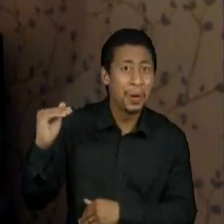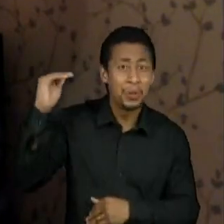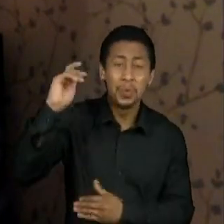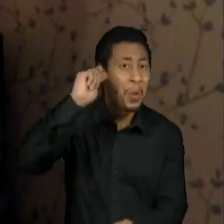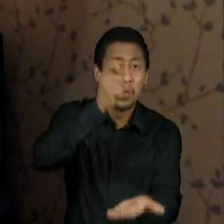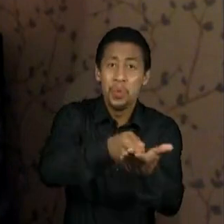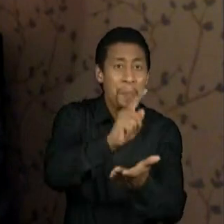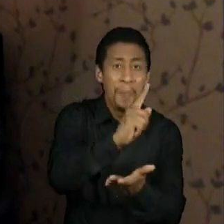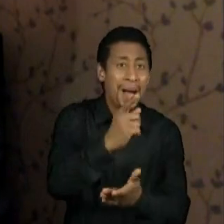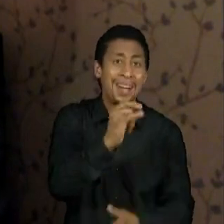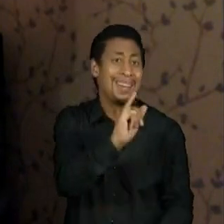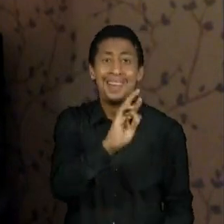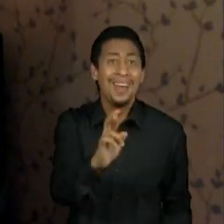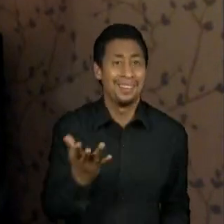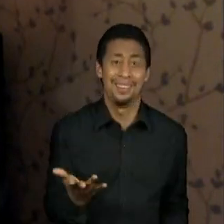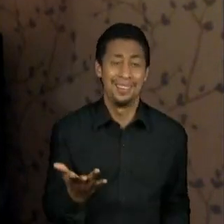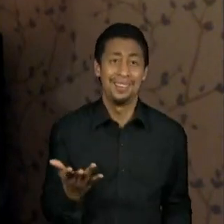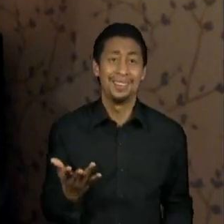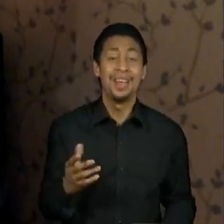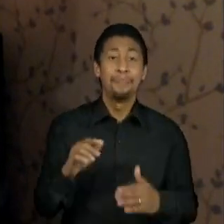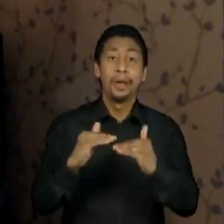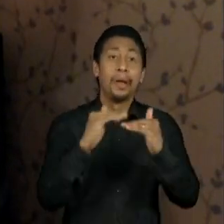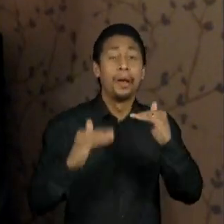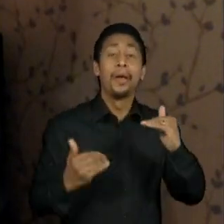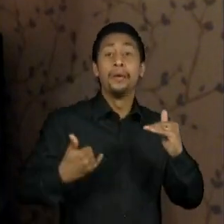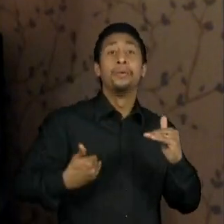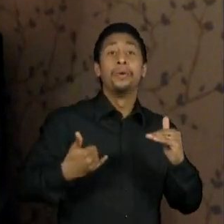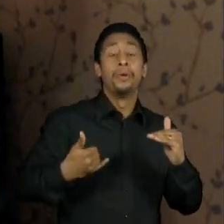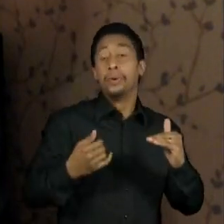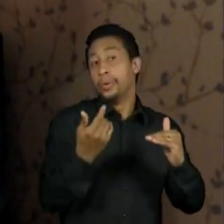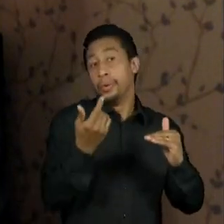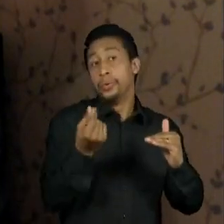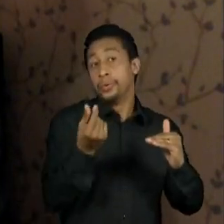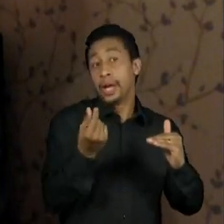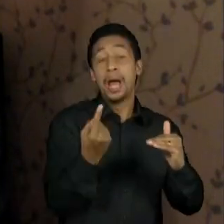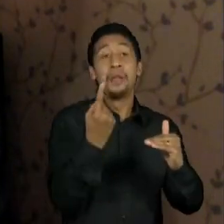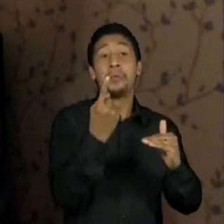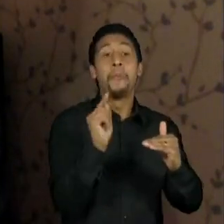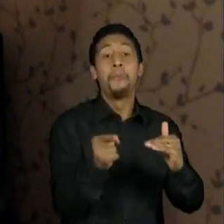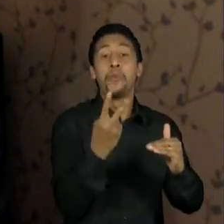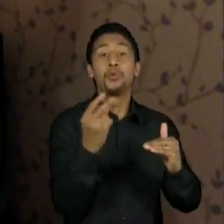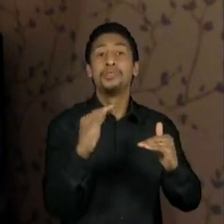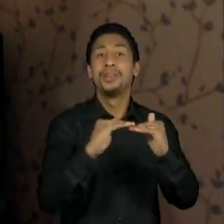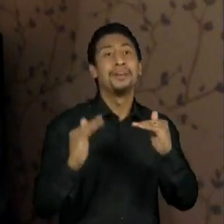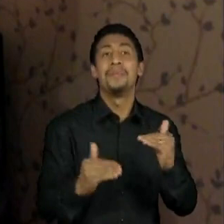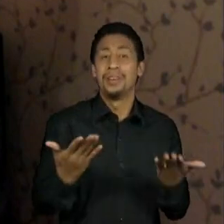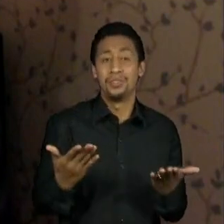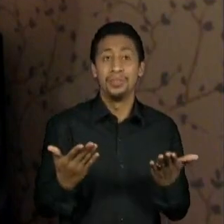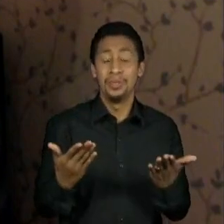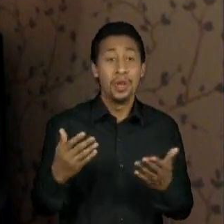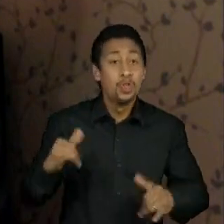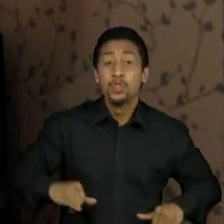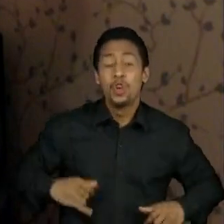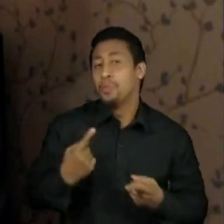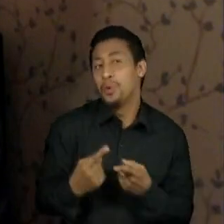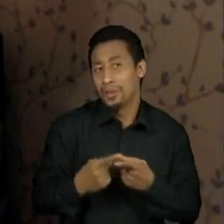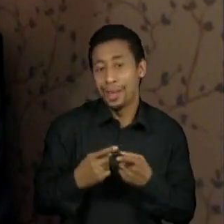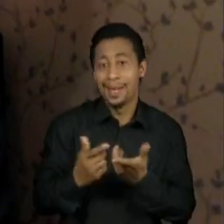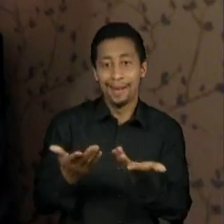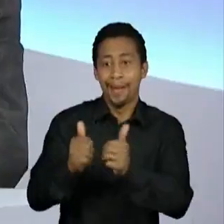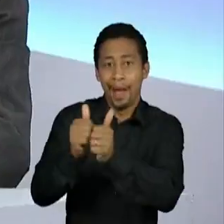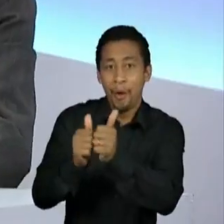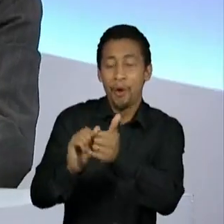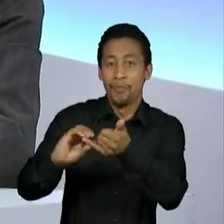84% que ganham menos de R$ 1.500, é o ICMS no arroz, no feijão, no macarrão, no gás de cozinha, é o